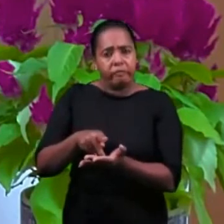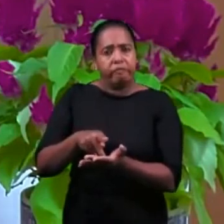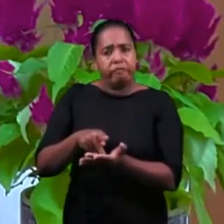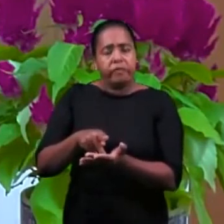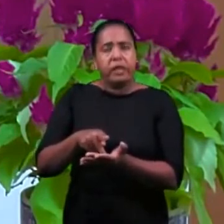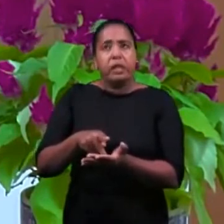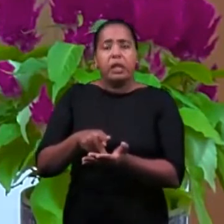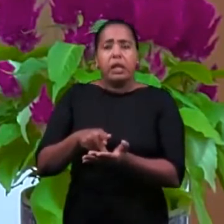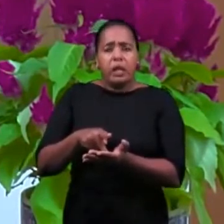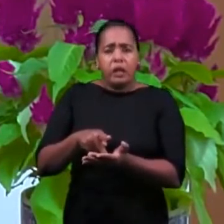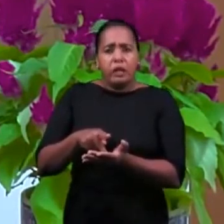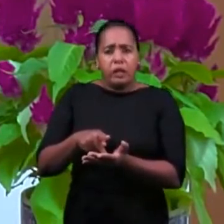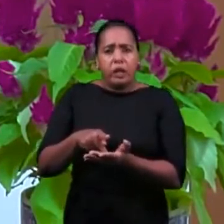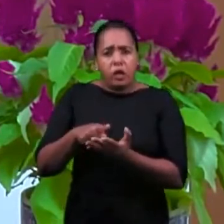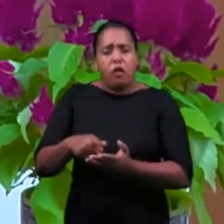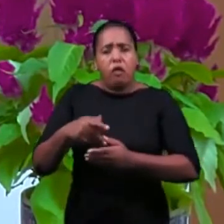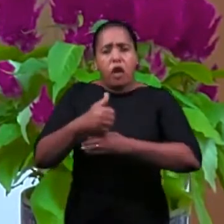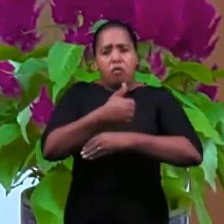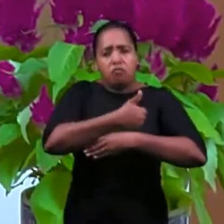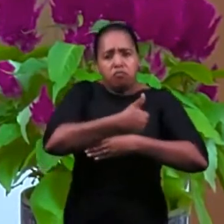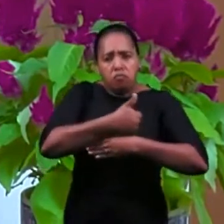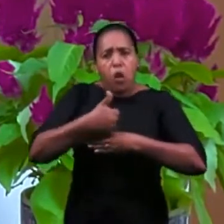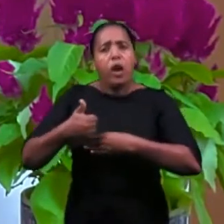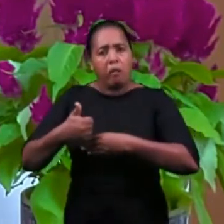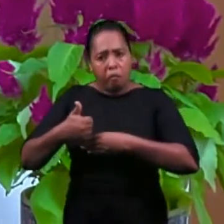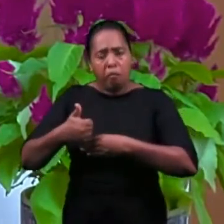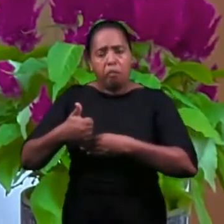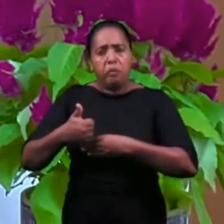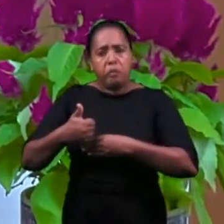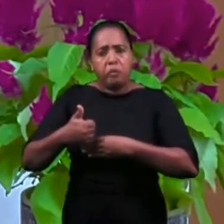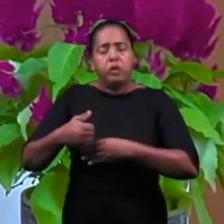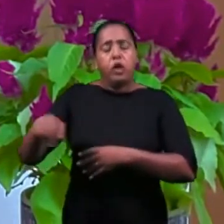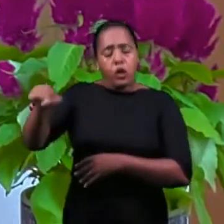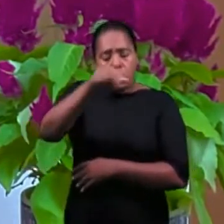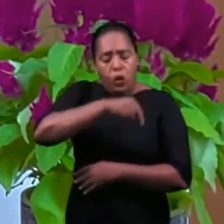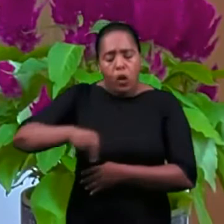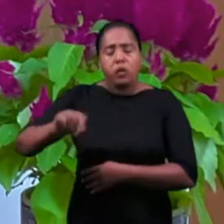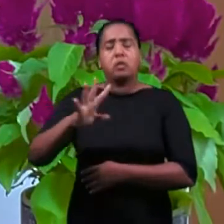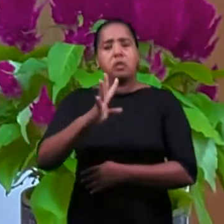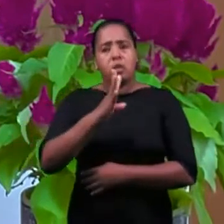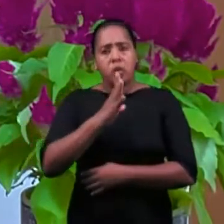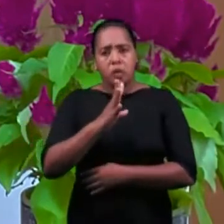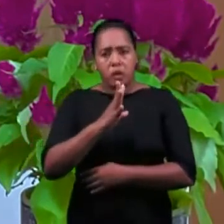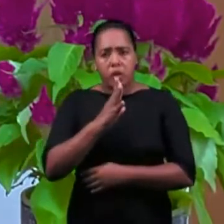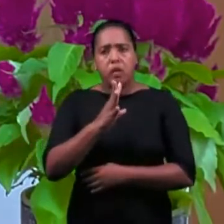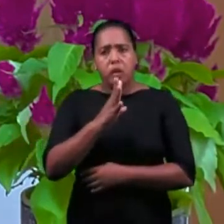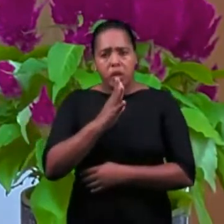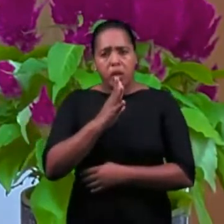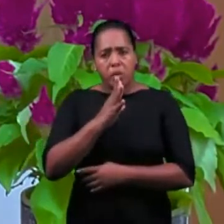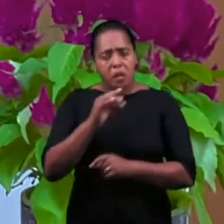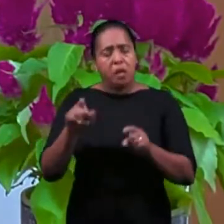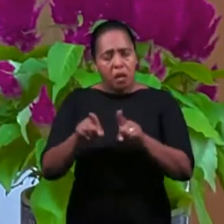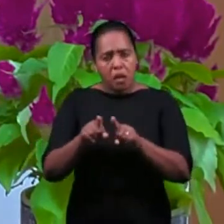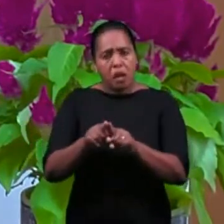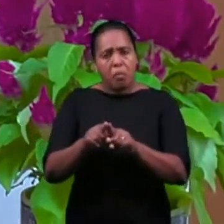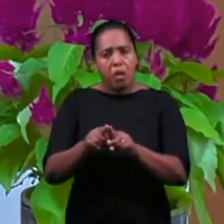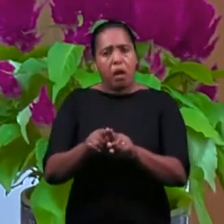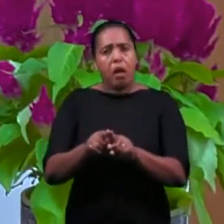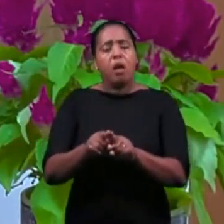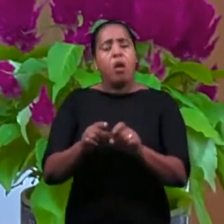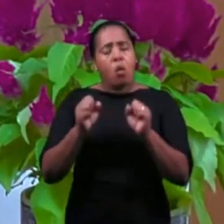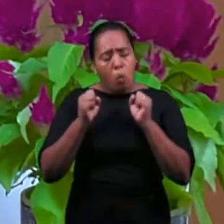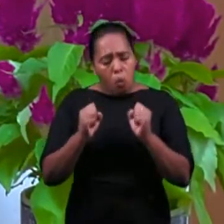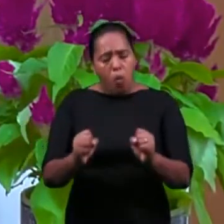podemos dizer moral, que nós conhecemos e podemos testemunhar. Não cabe a nós